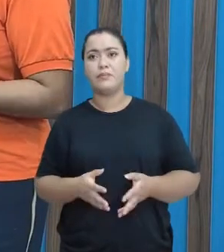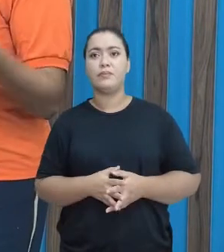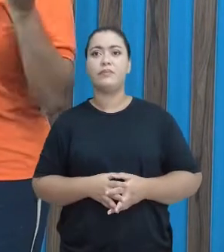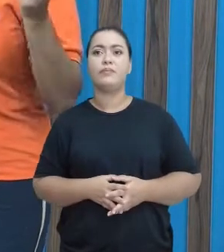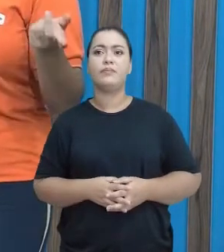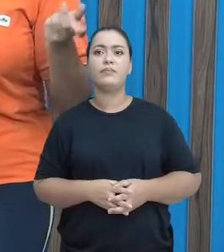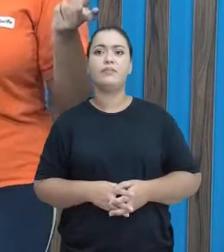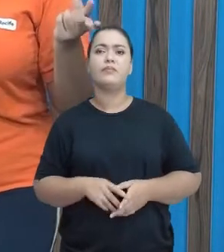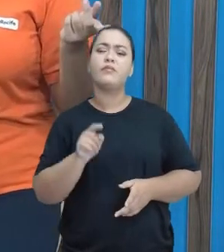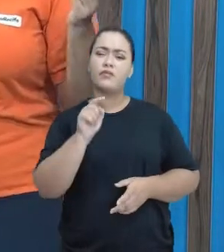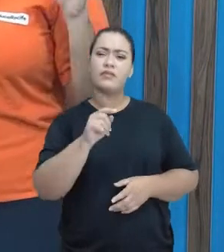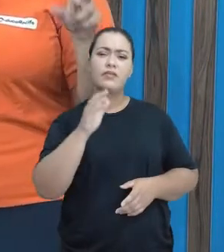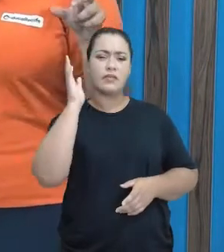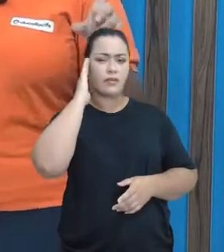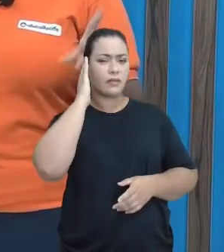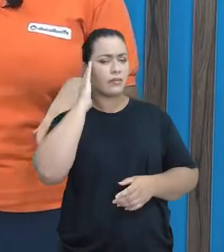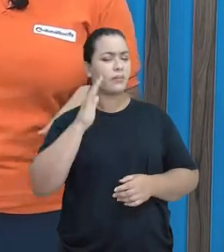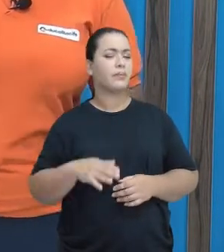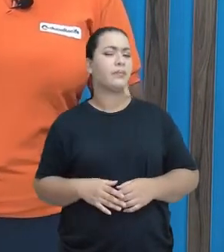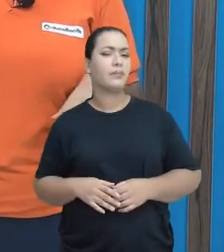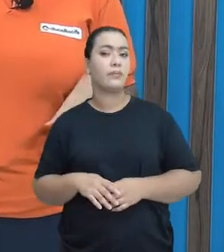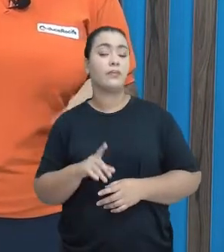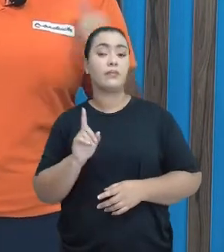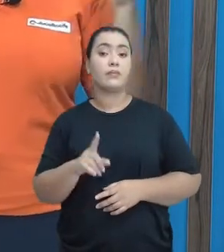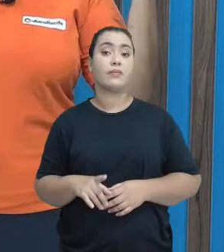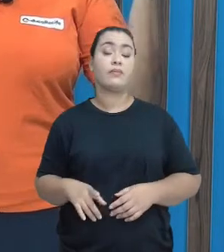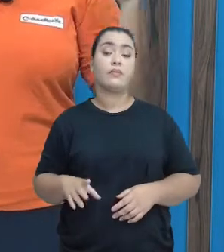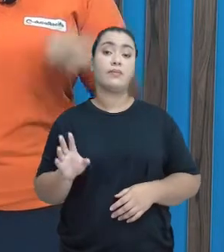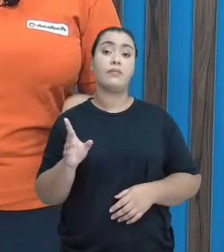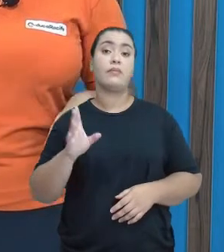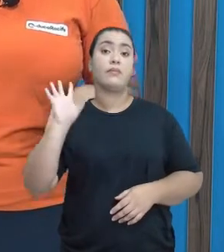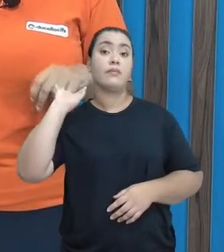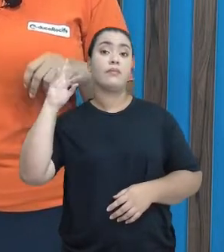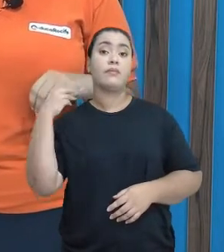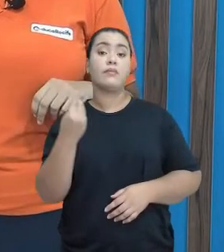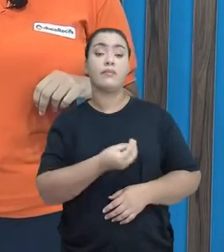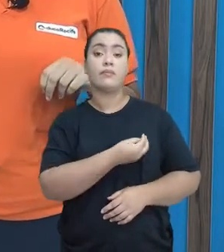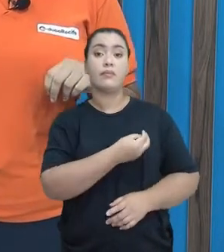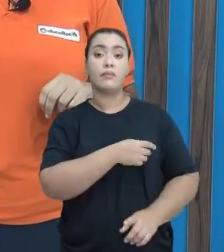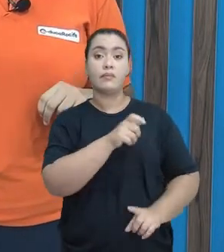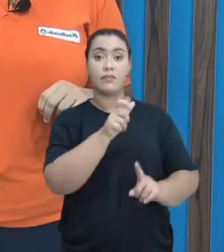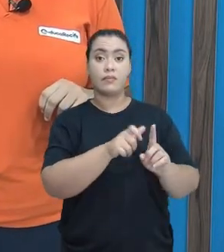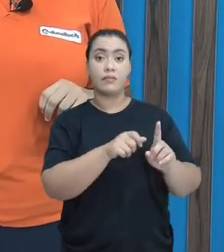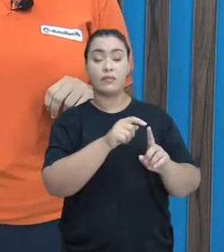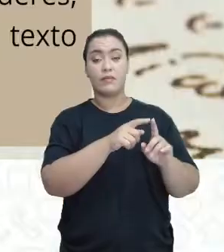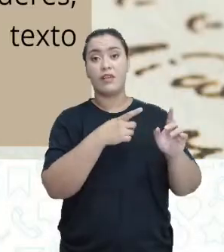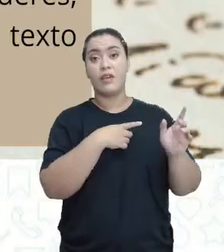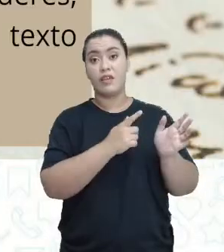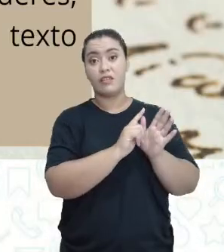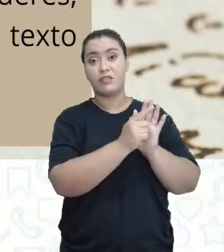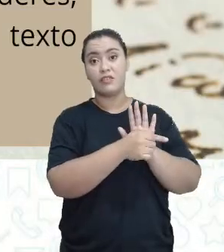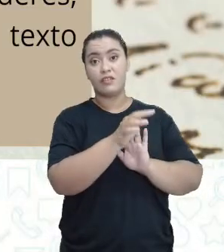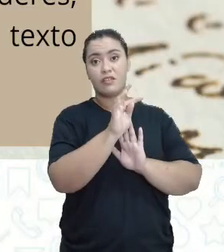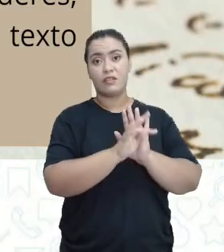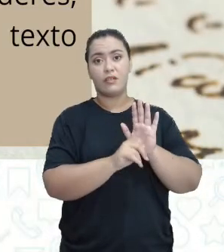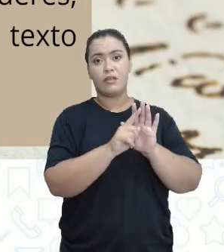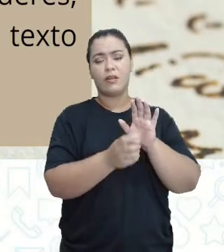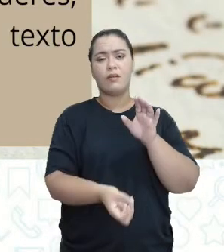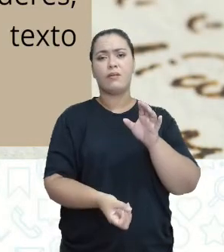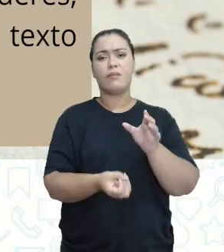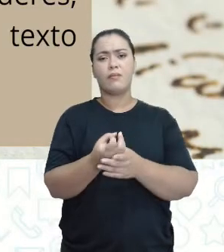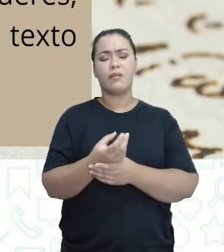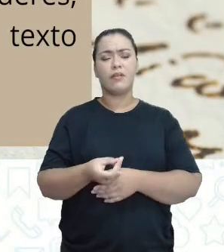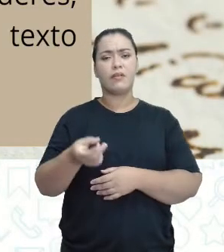E aí, vocês sabiam que a biografia, enquanto gênero textual, surgiu durante as